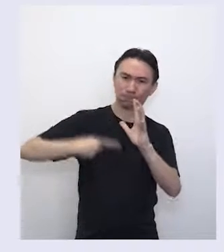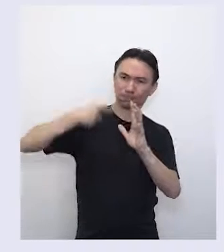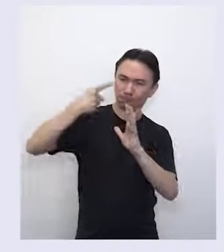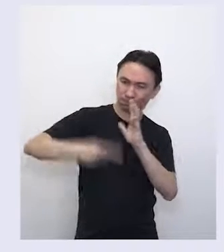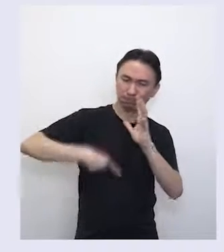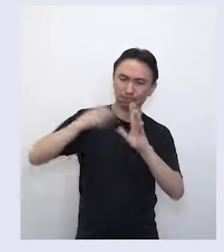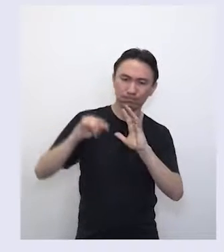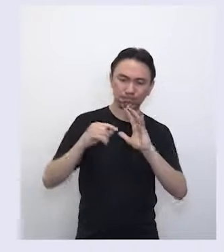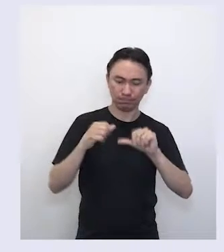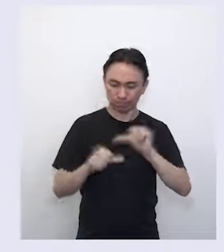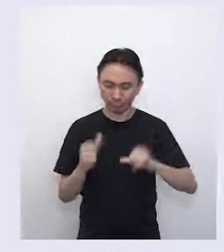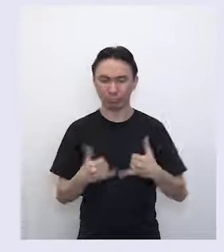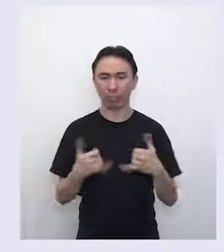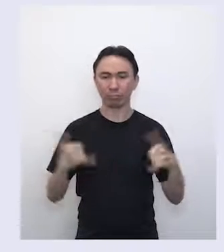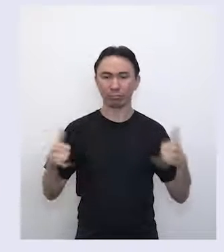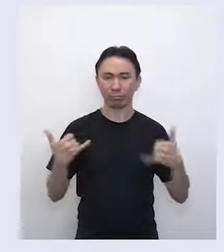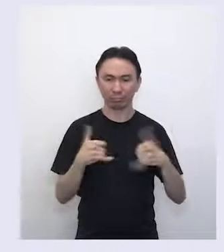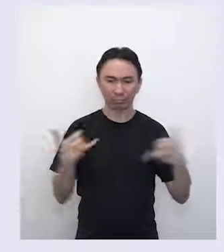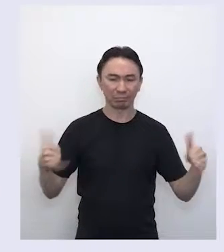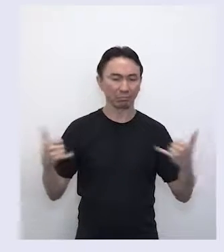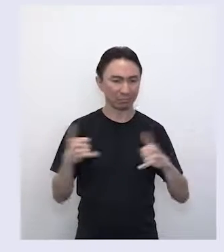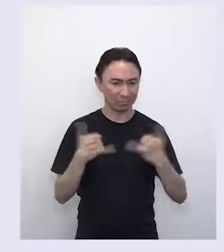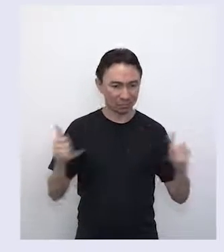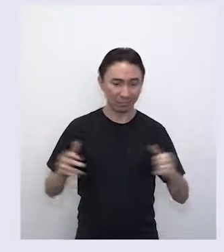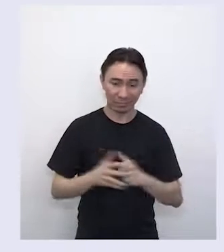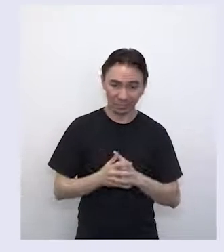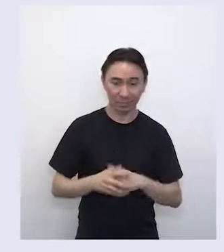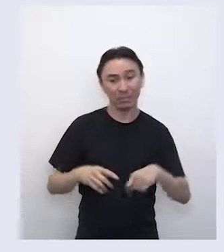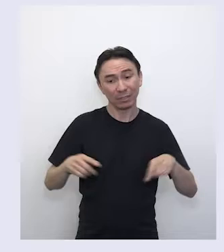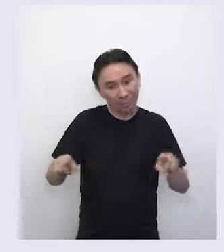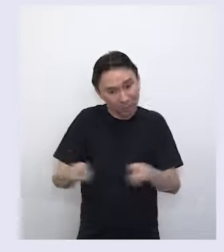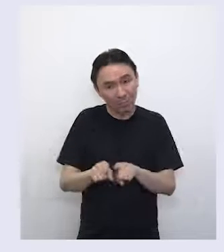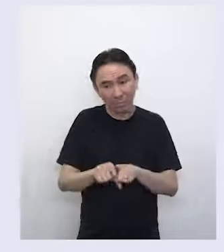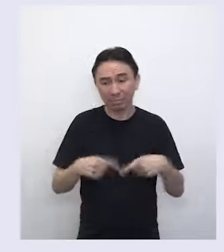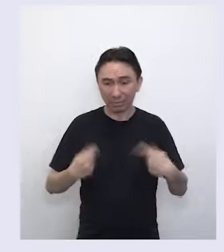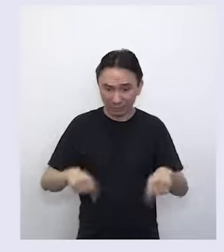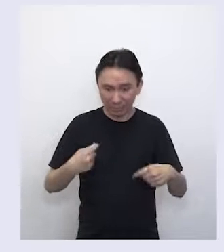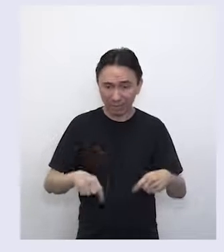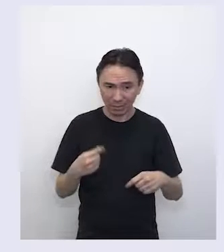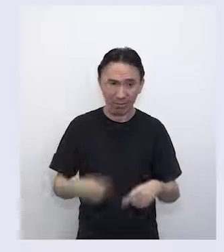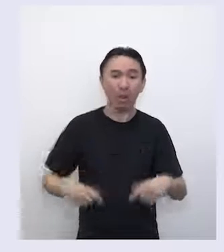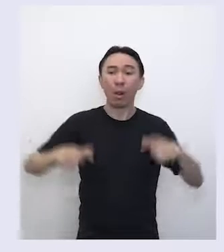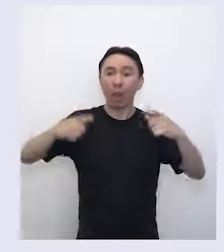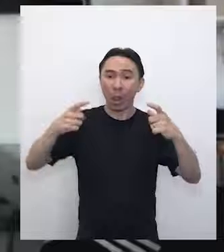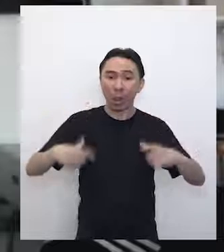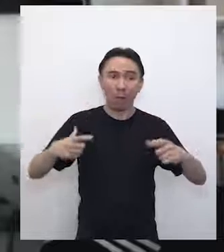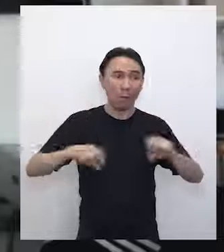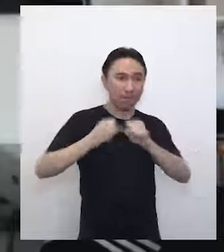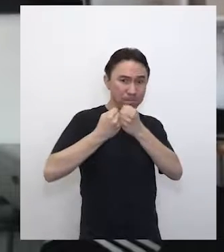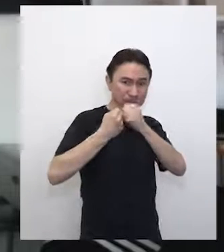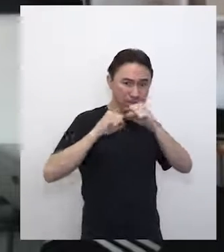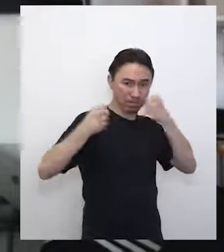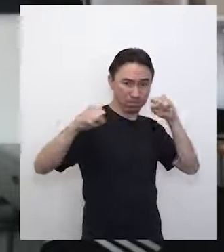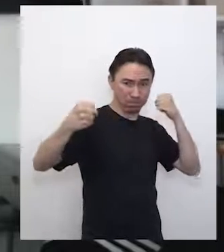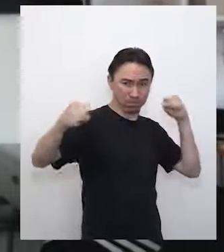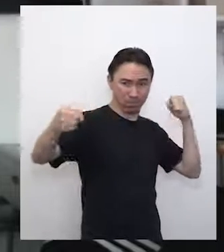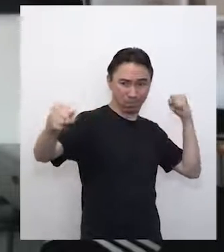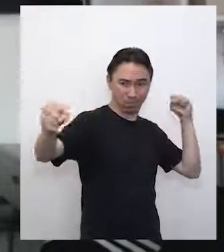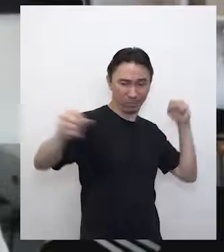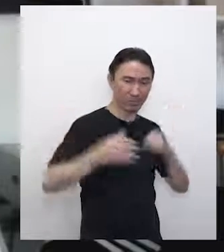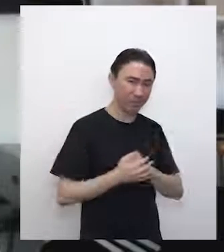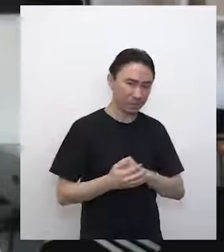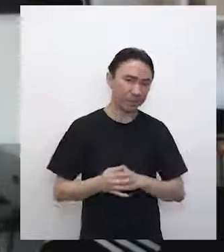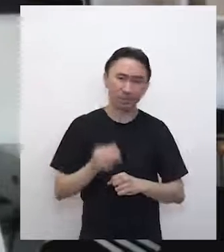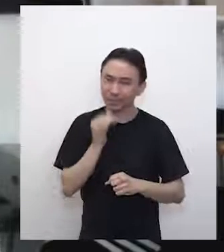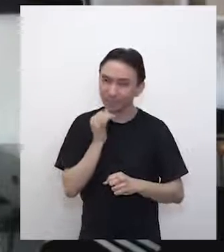grandes espaços precisam ser também colocados. E aquela coisa, se você não tem vento na